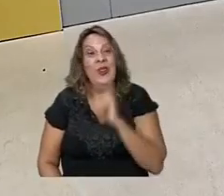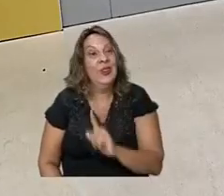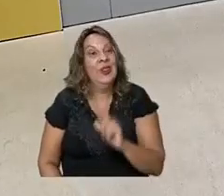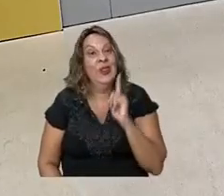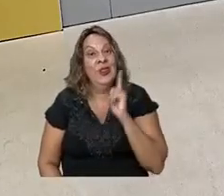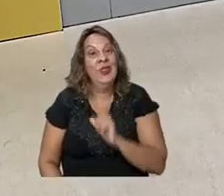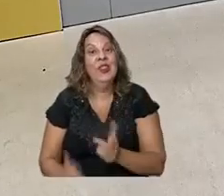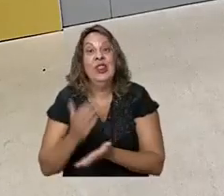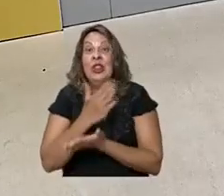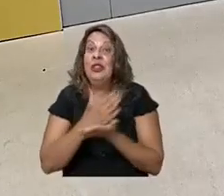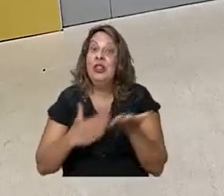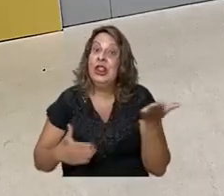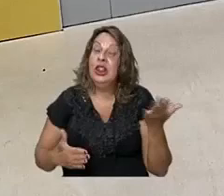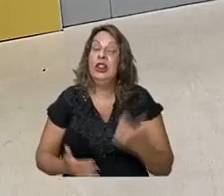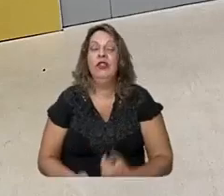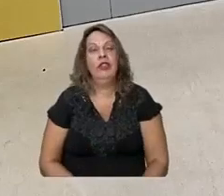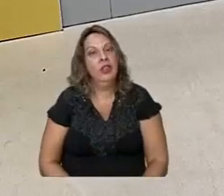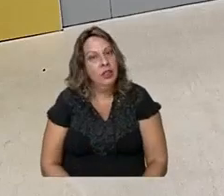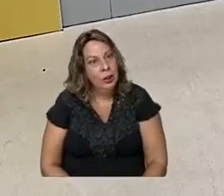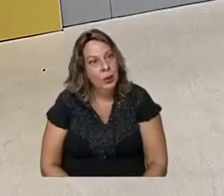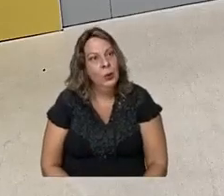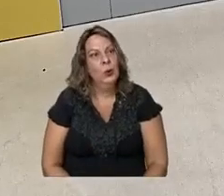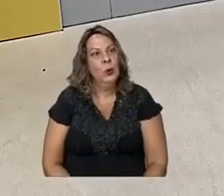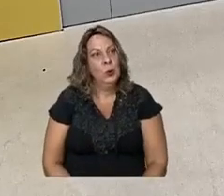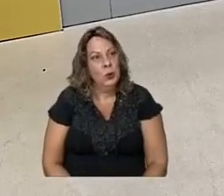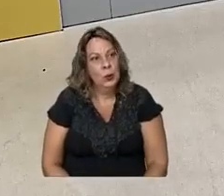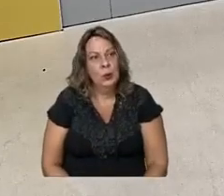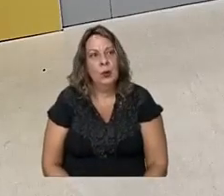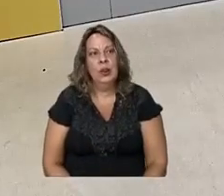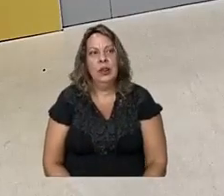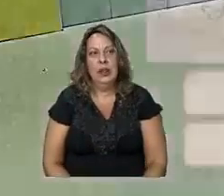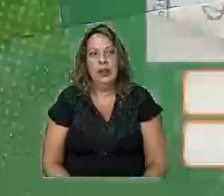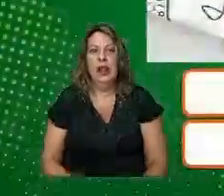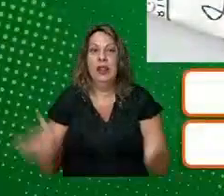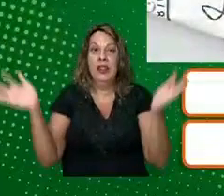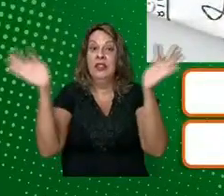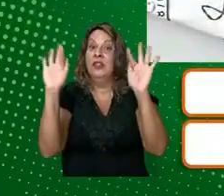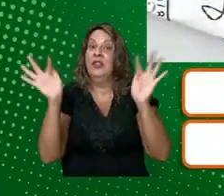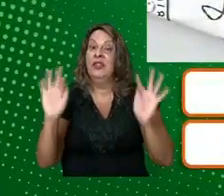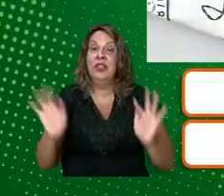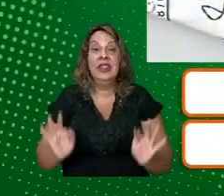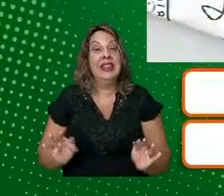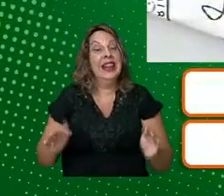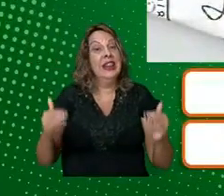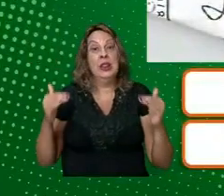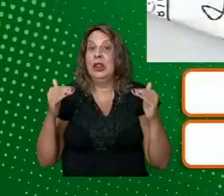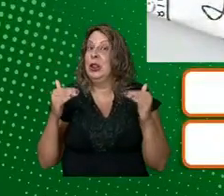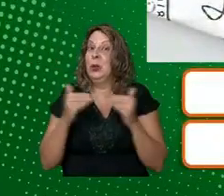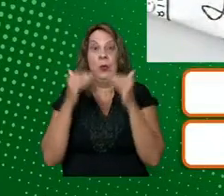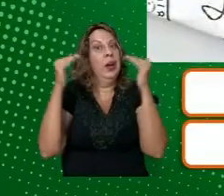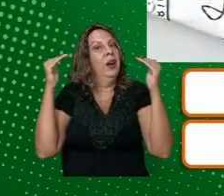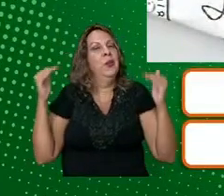Prêmio dividido. Prêmio dividido. Mas a felicidade é a mesma.